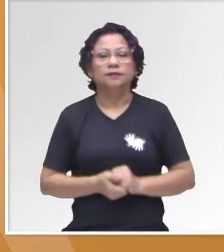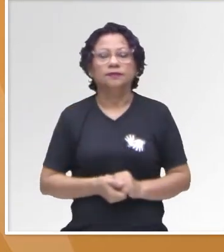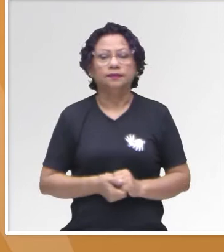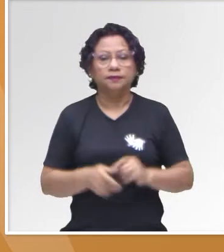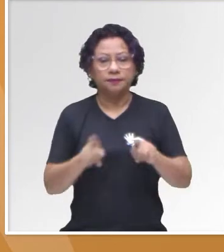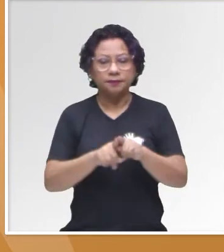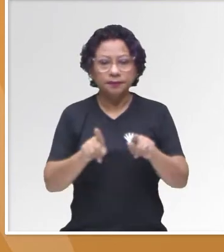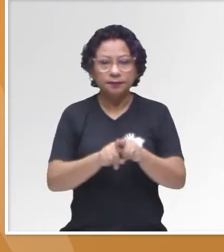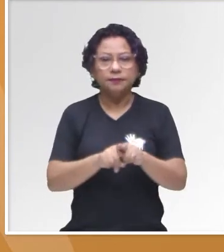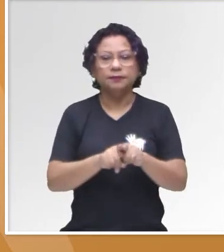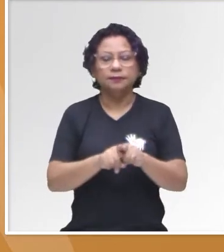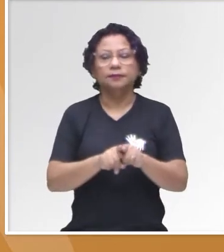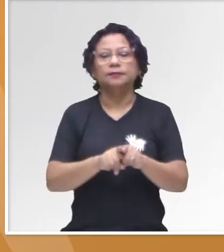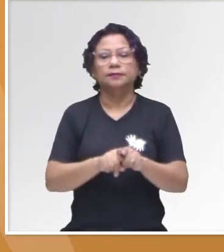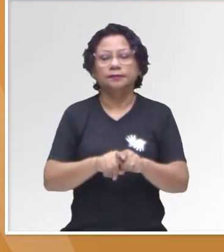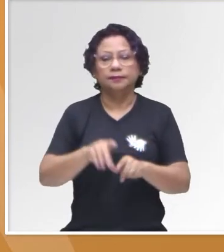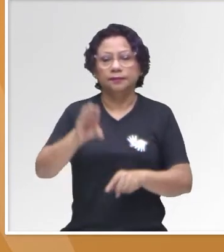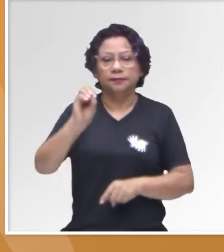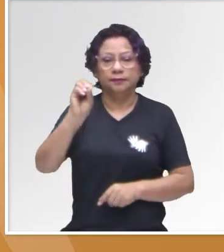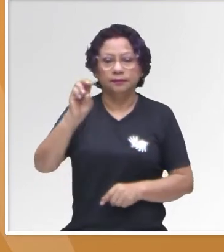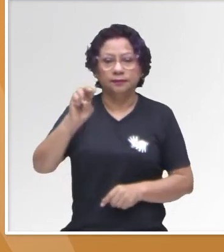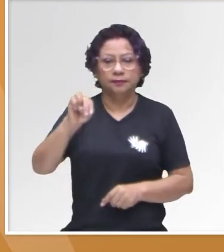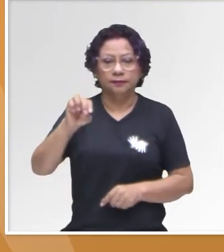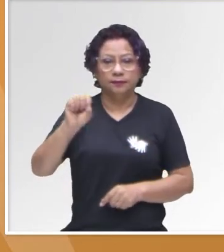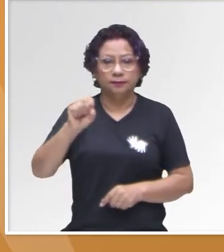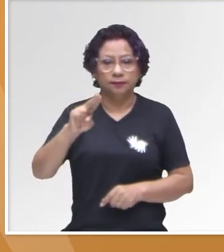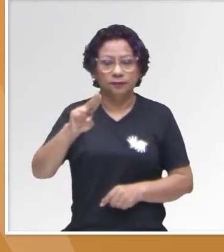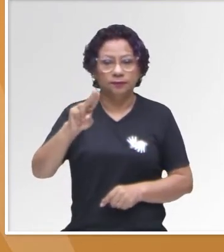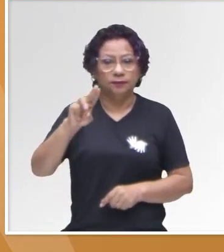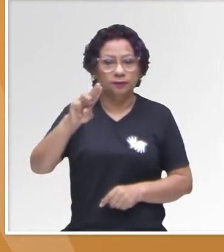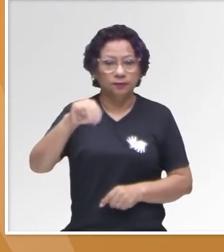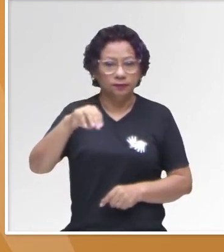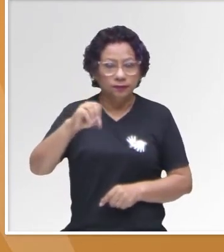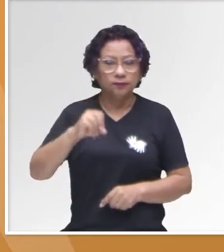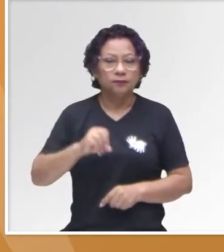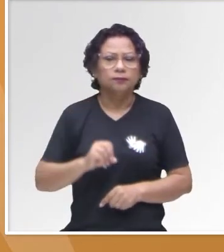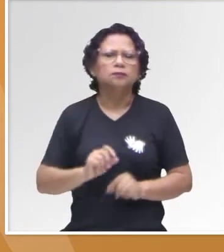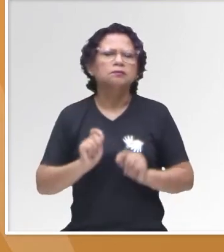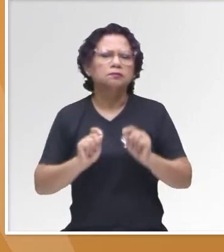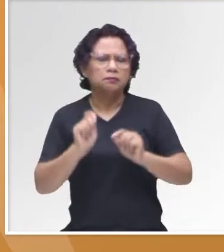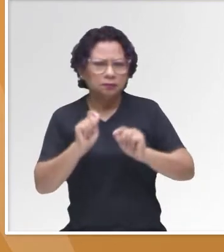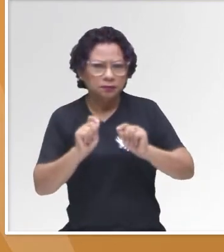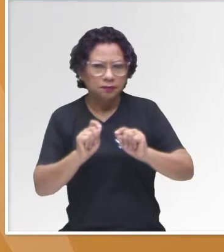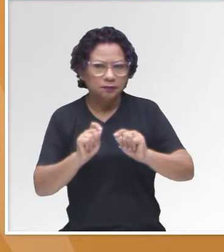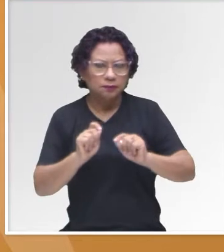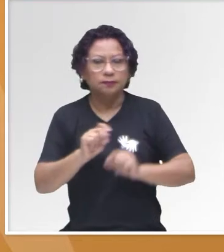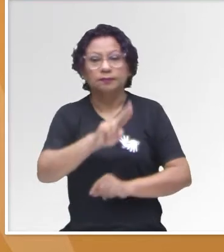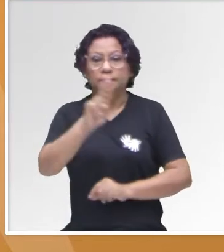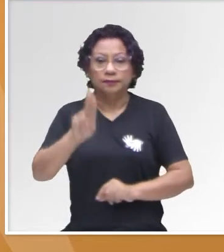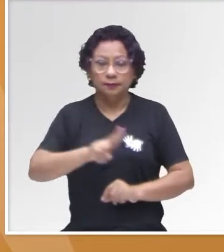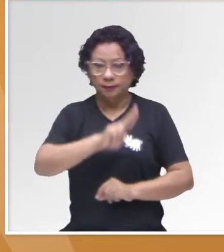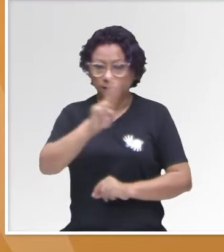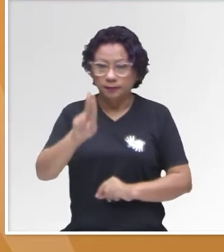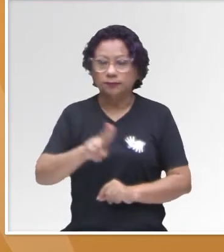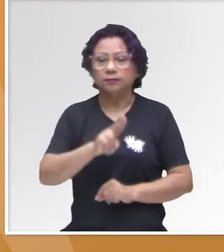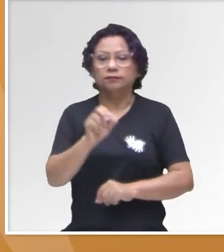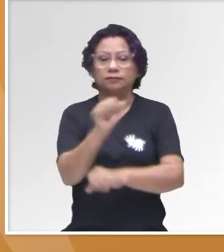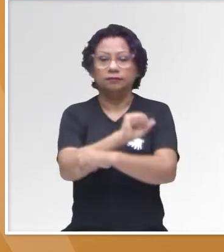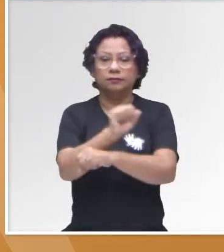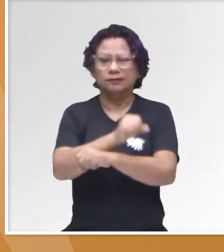consumo, tanto a durável, né, que produz aquela mercadoria com a durabilidade maior, como os carros,